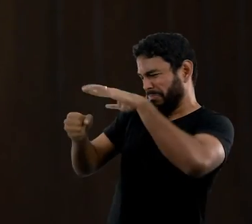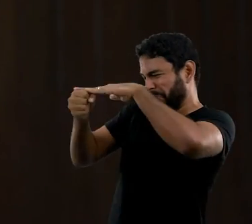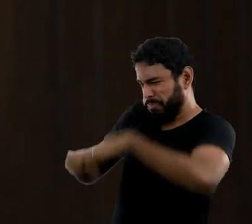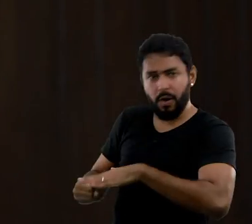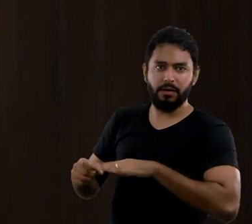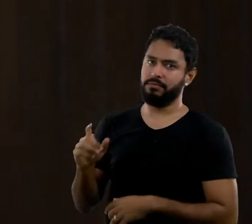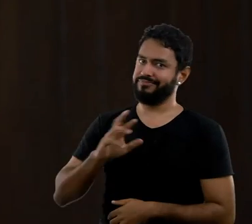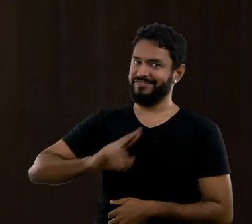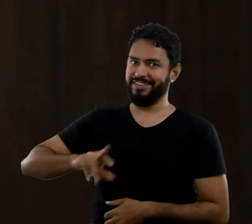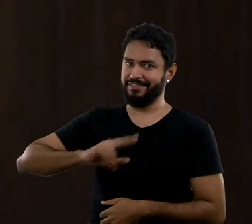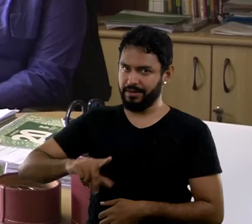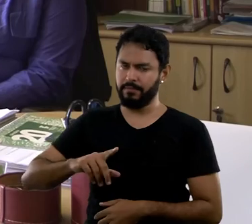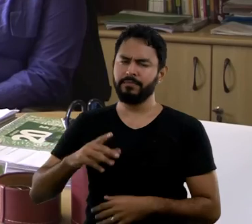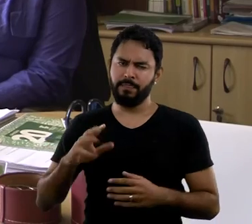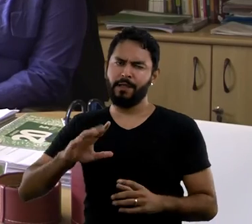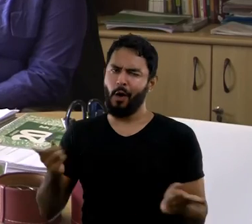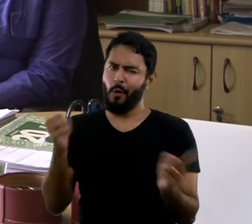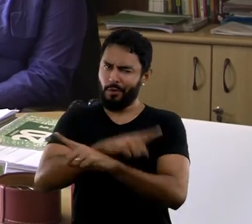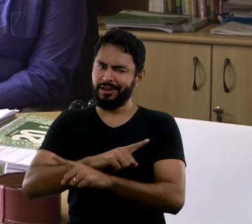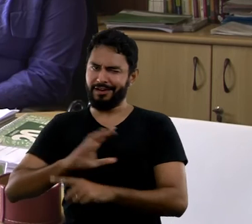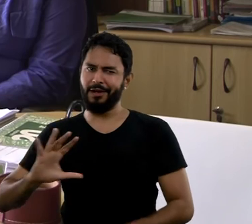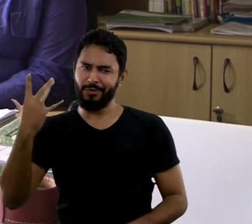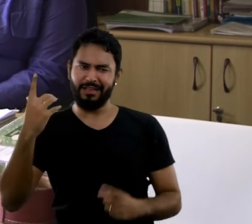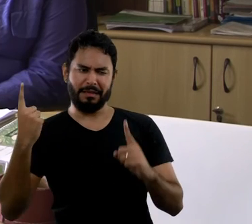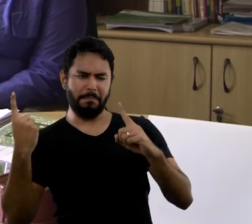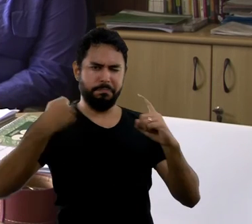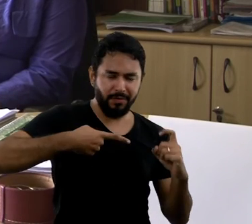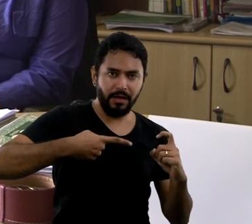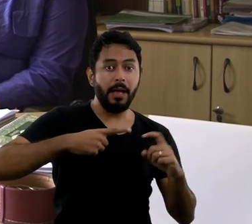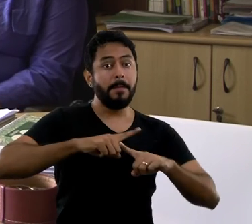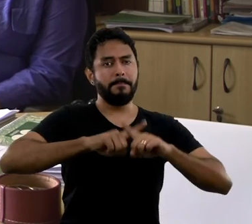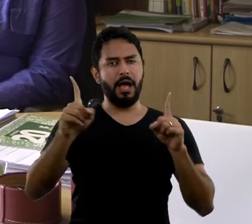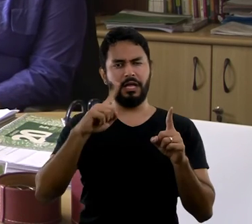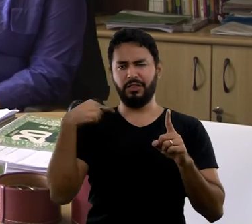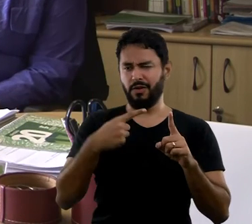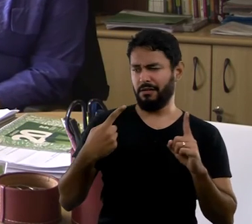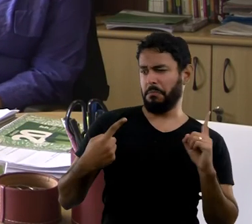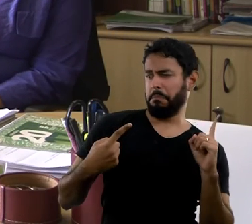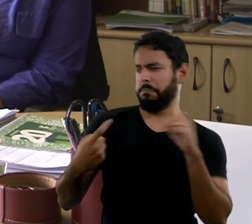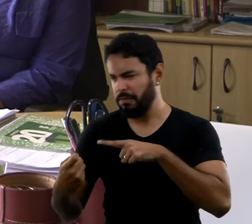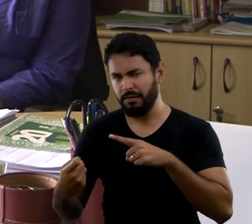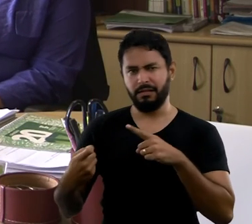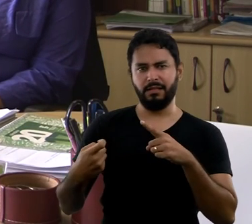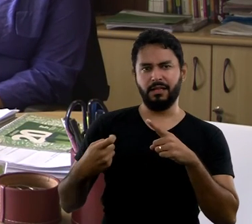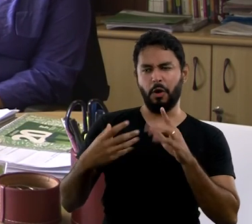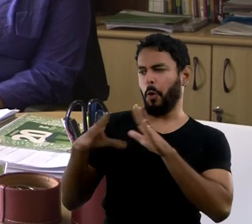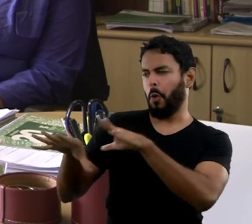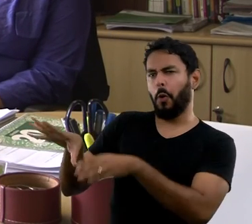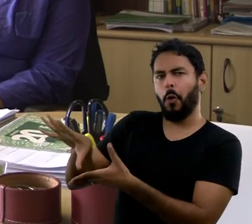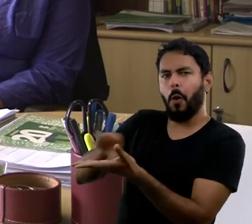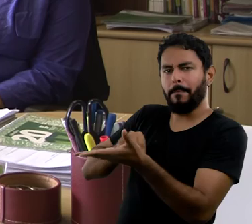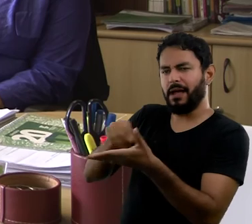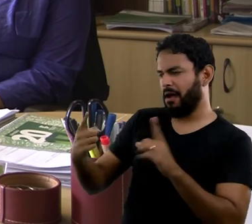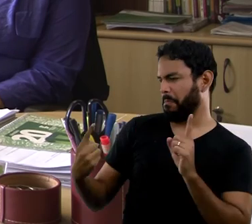de opressão de gênero na sociedade, mas a genuína luta das mulheres não é para reproduzir